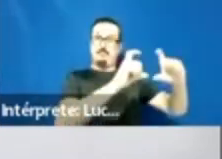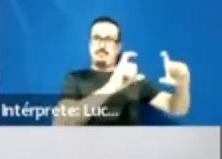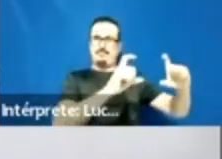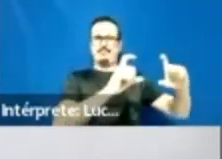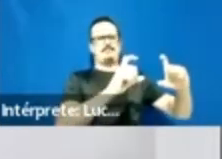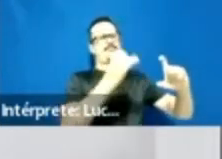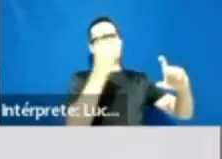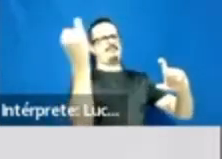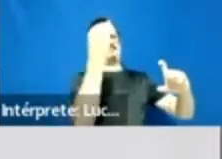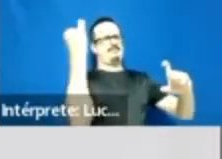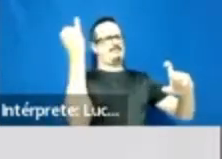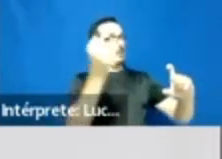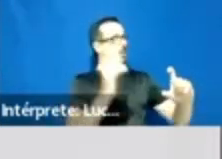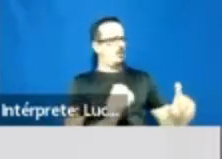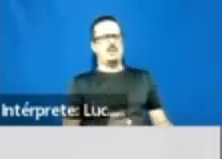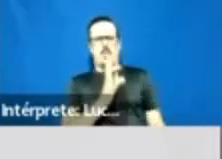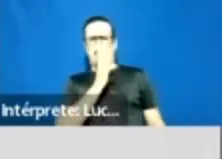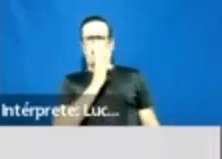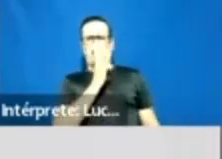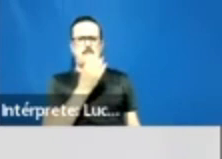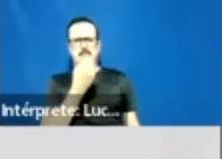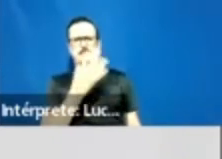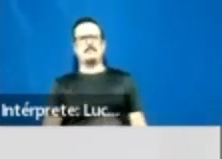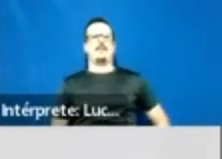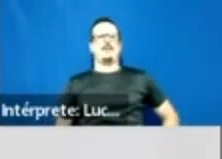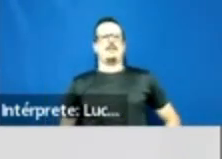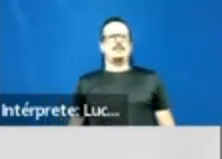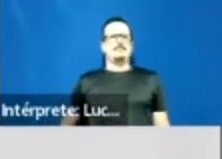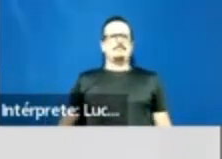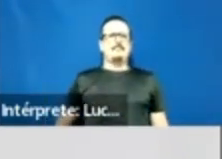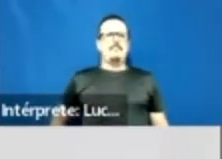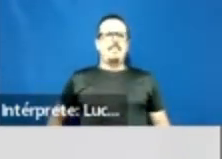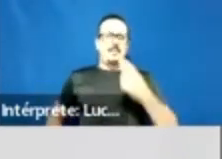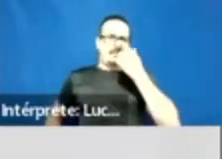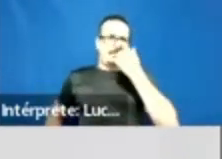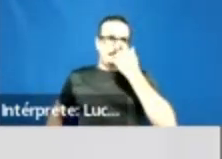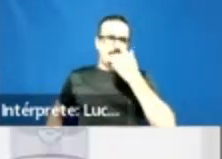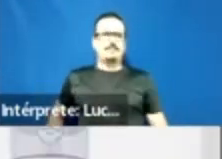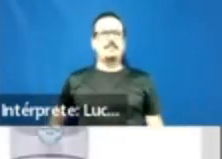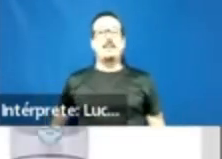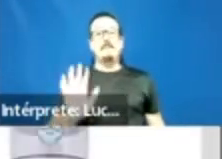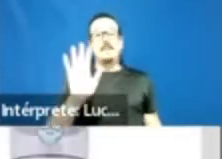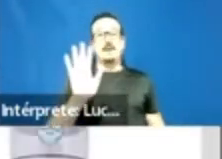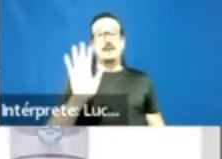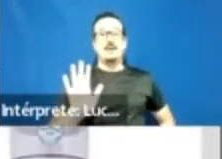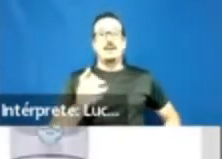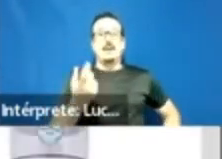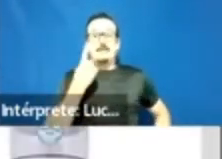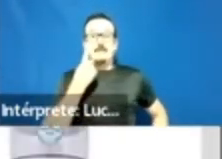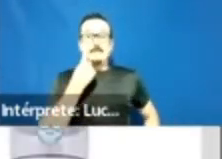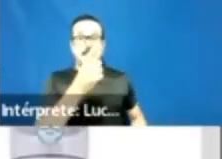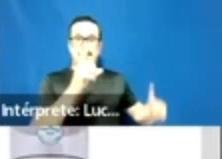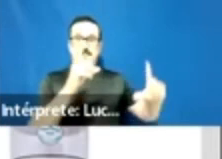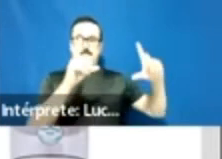esses resultados. Bom, pessoal, além disso, vale ressaltar, né, a praticidade.